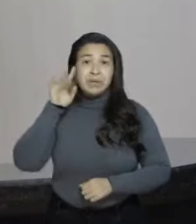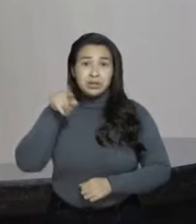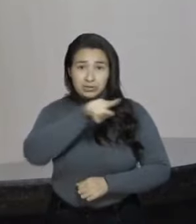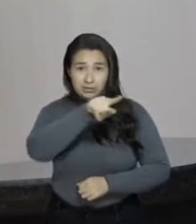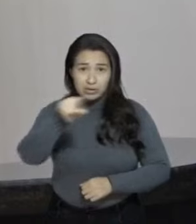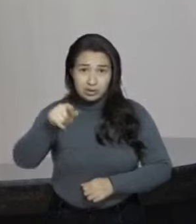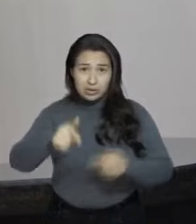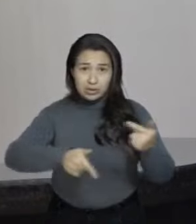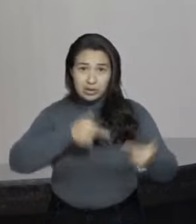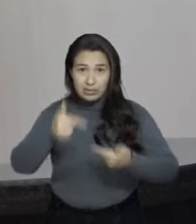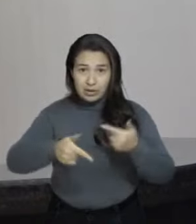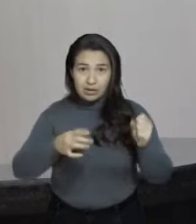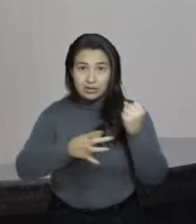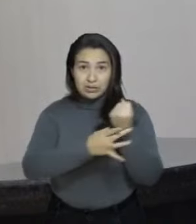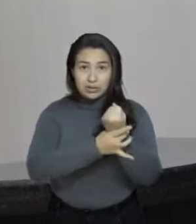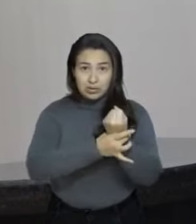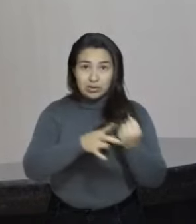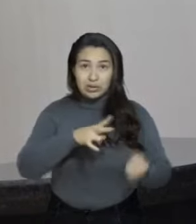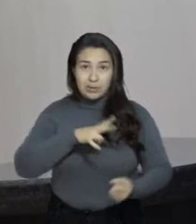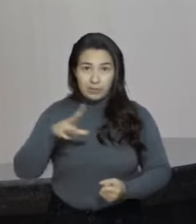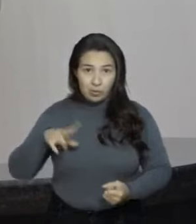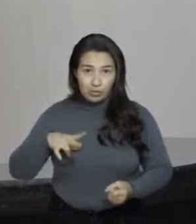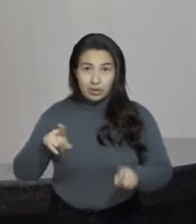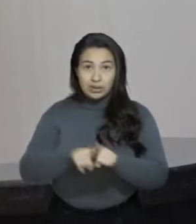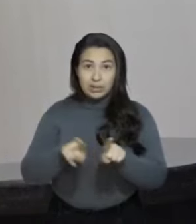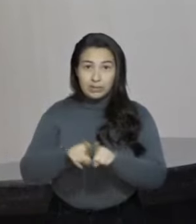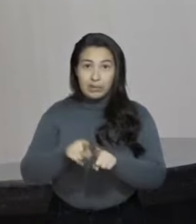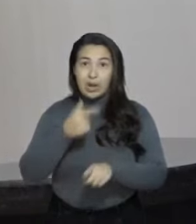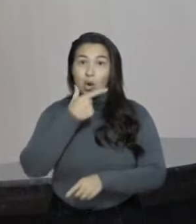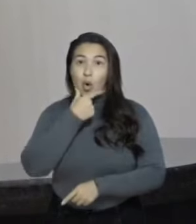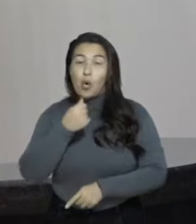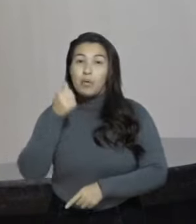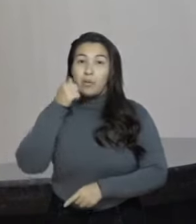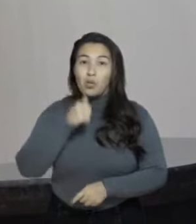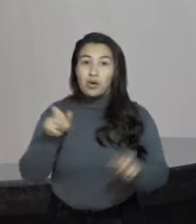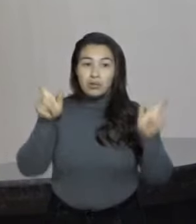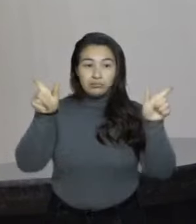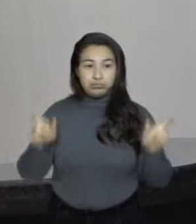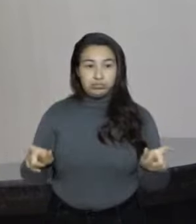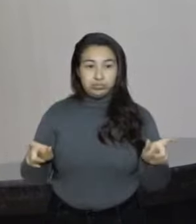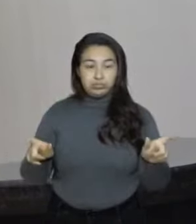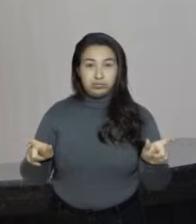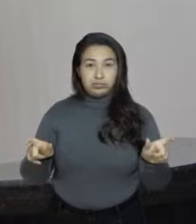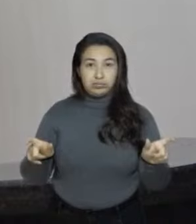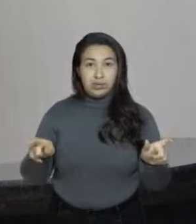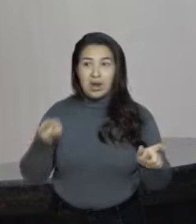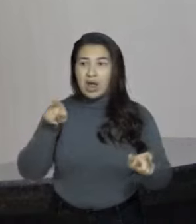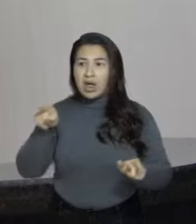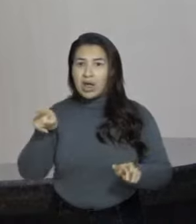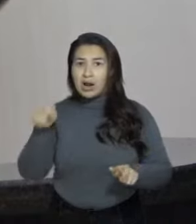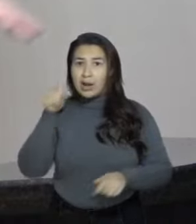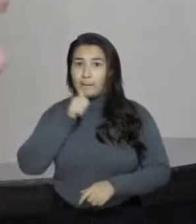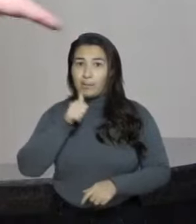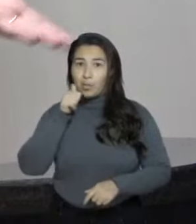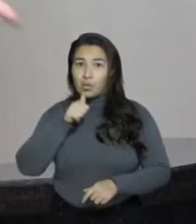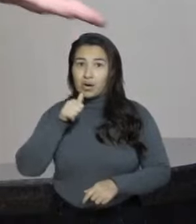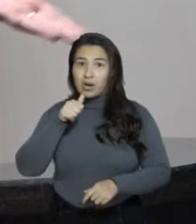da segurança pública e uma trabalhadora a mesma função só que a mulher por ser mulher ganha